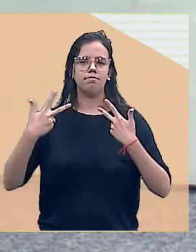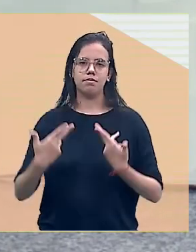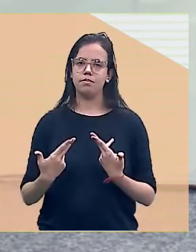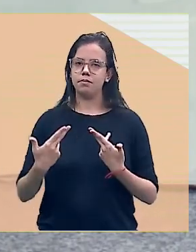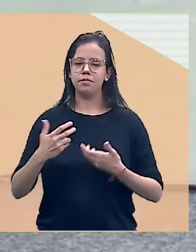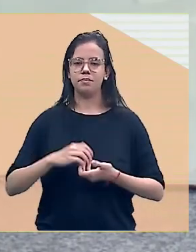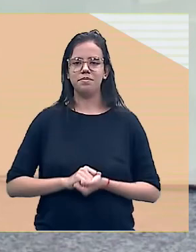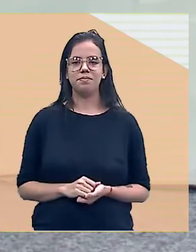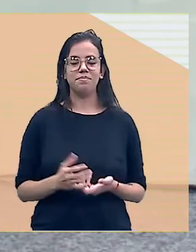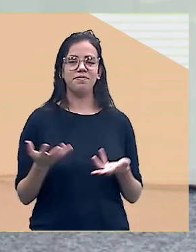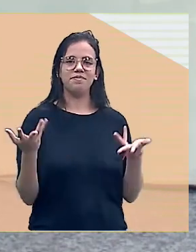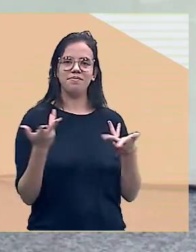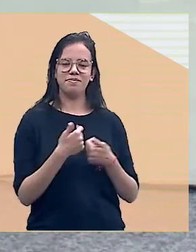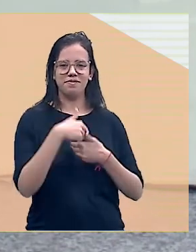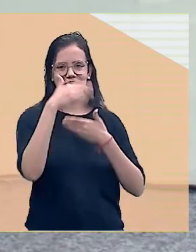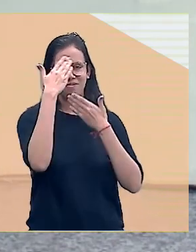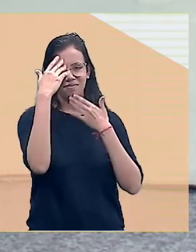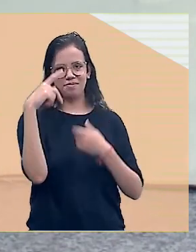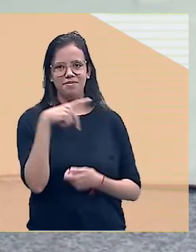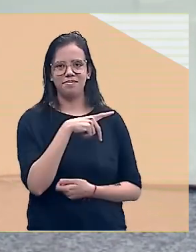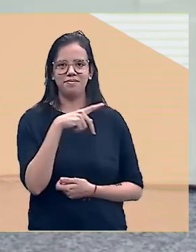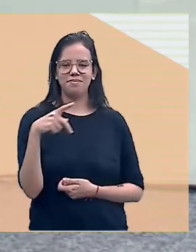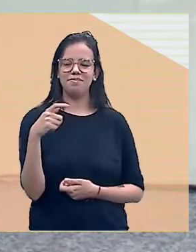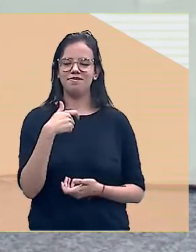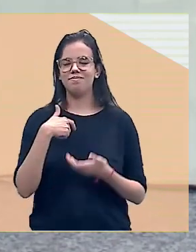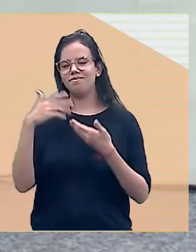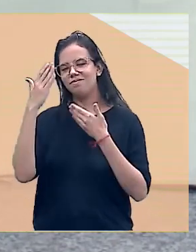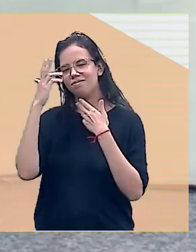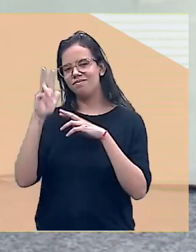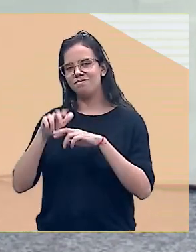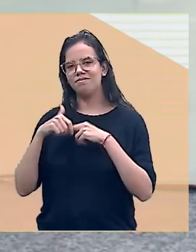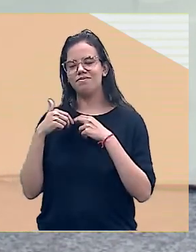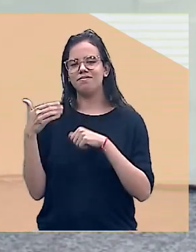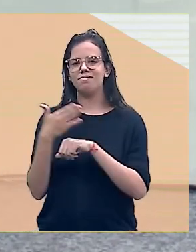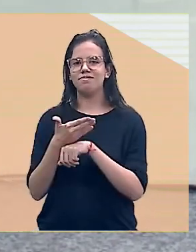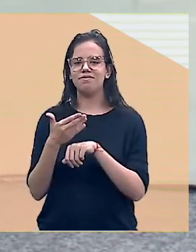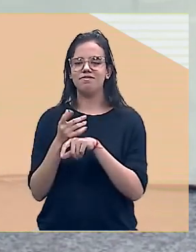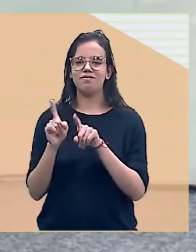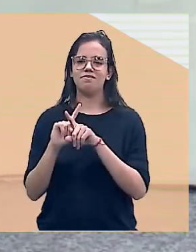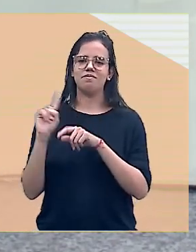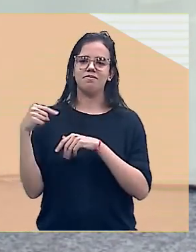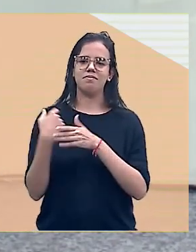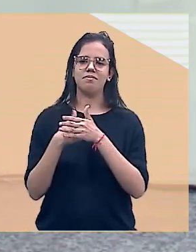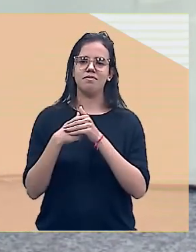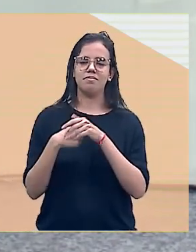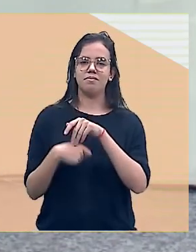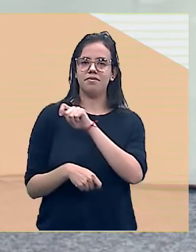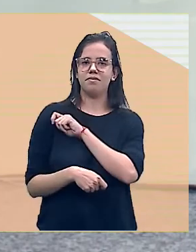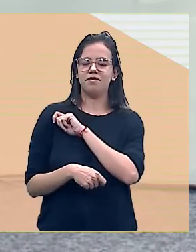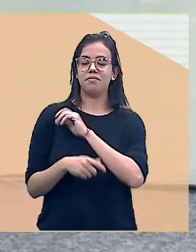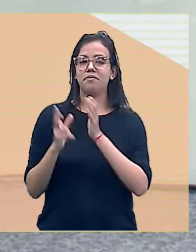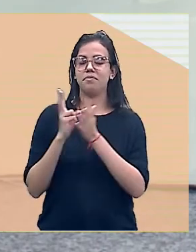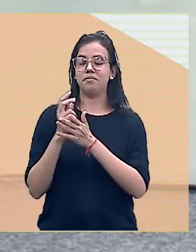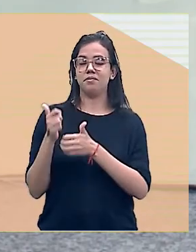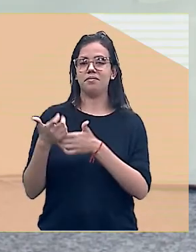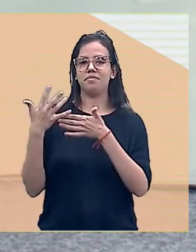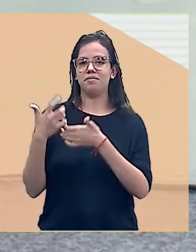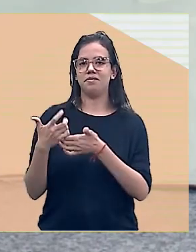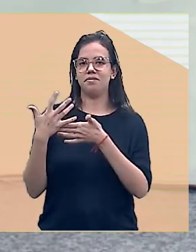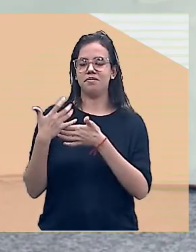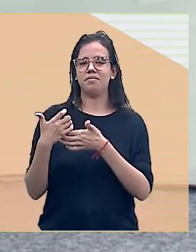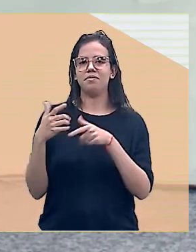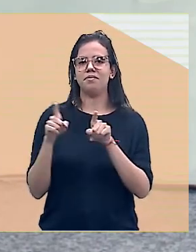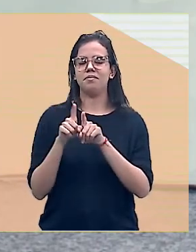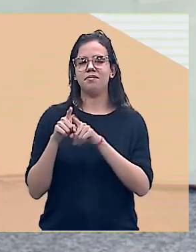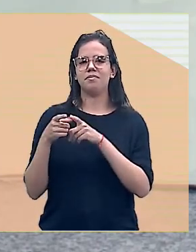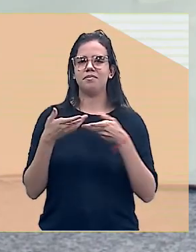efeito maravilhoso obrigado professor não te agradeço pela participação pelos nossos queridos alunos aqui ativos nos comentários